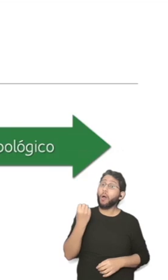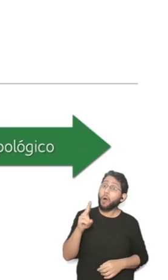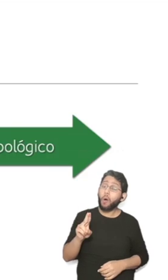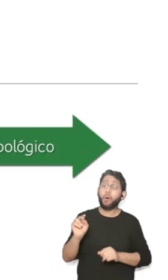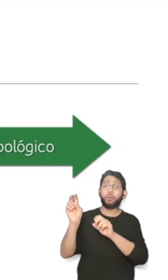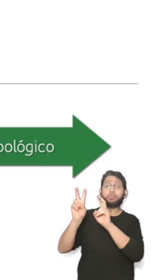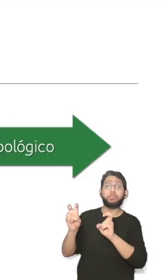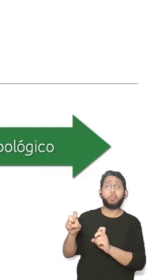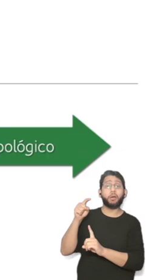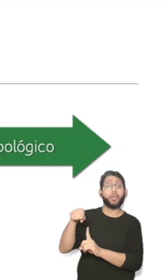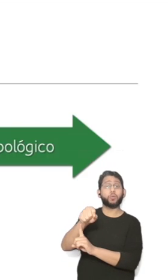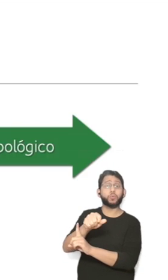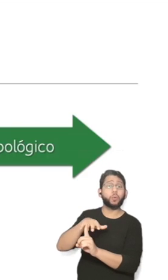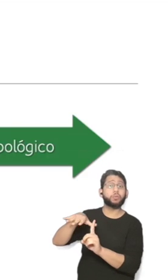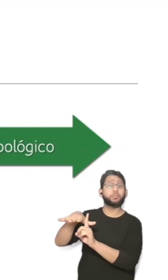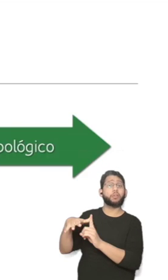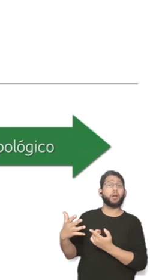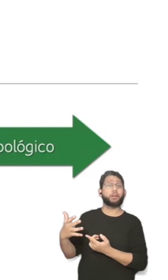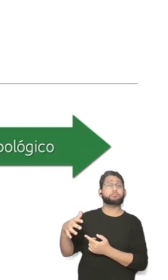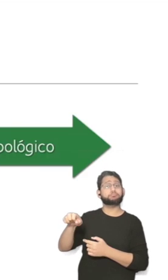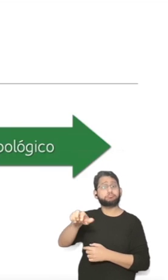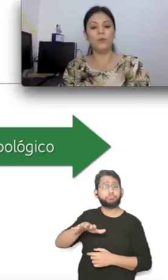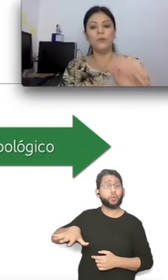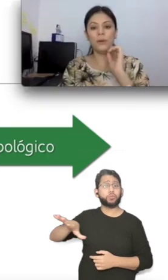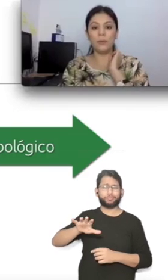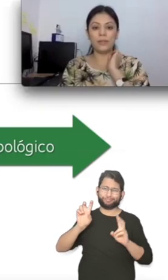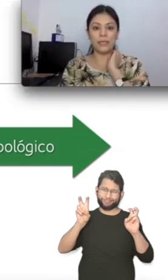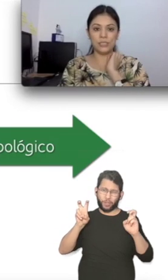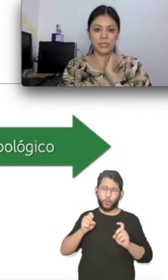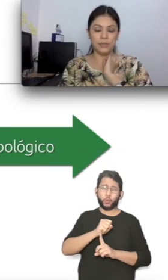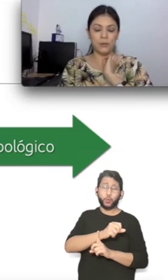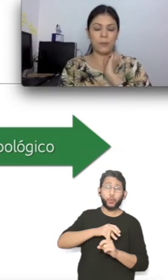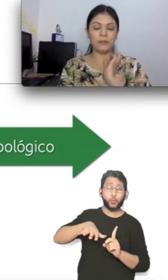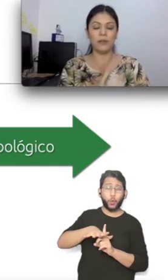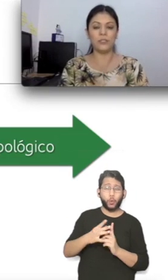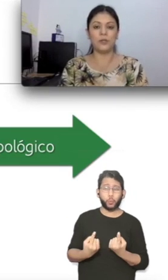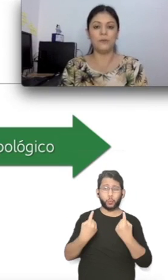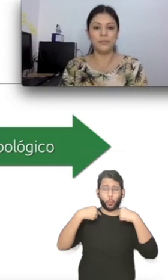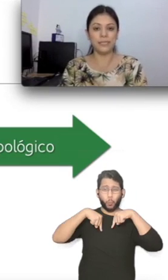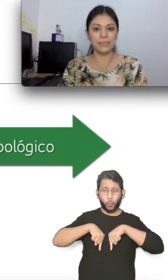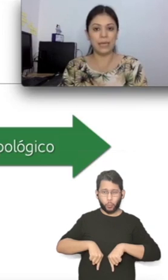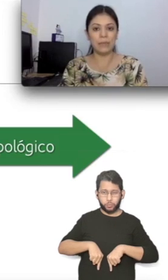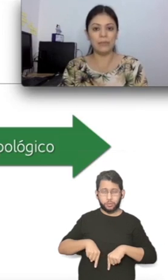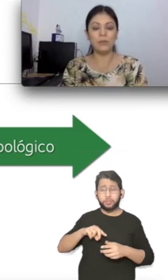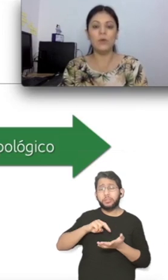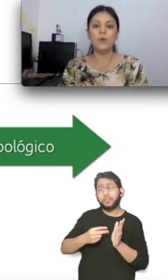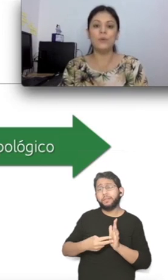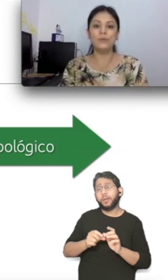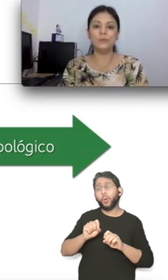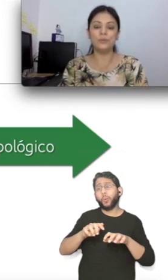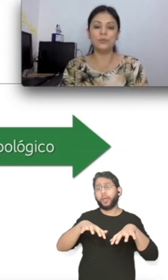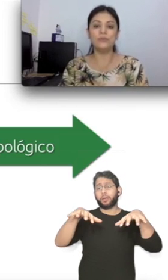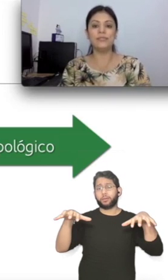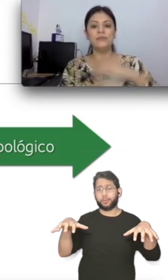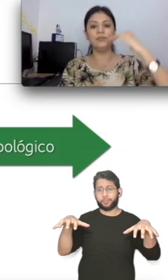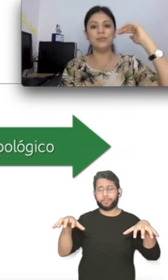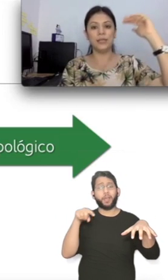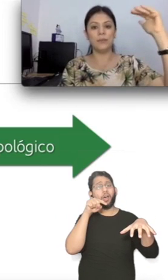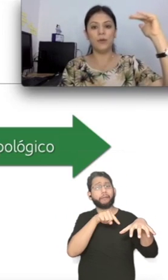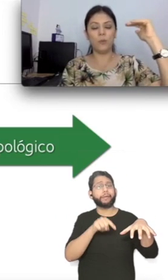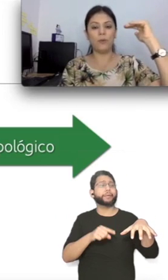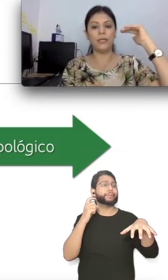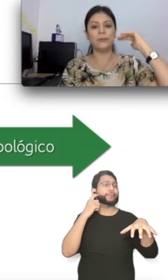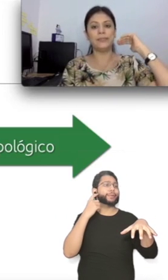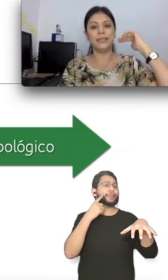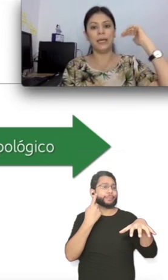como socioantropológico. Numa abordagem clínico-patológica, como vocês sabem, então, o surdo vai ser visto